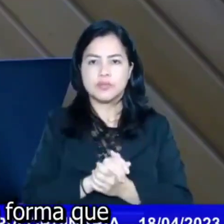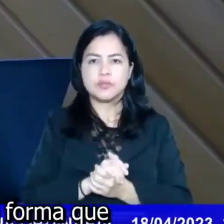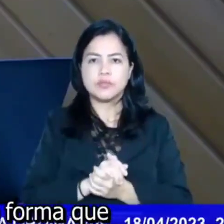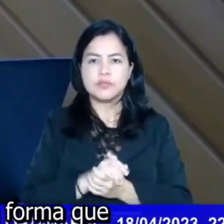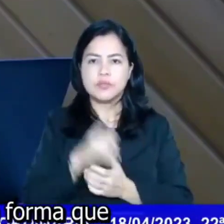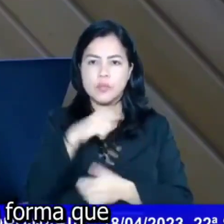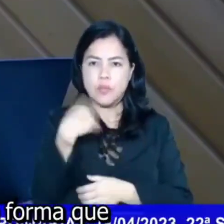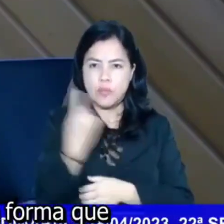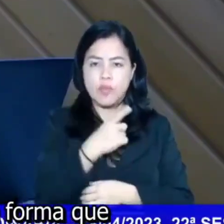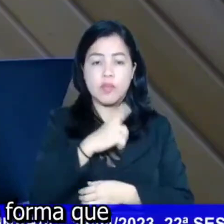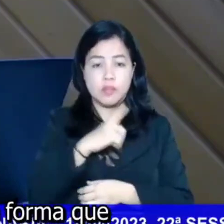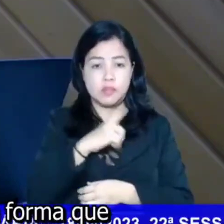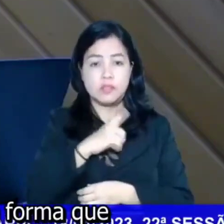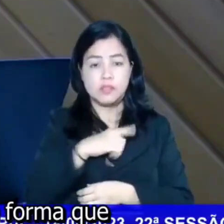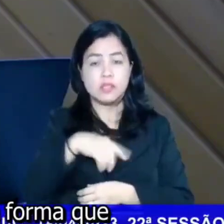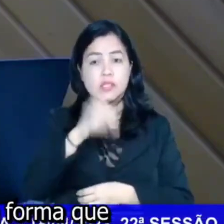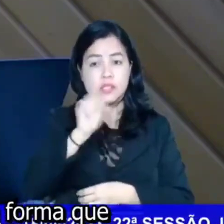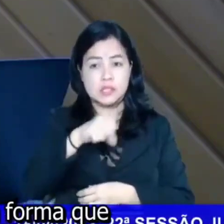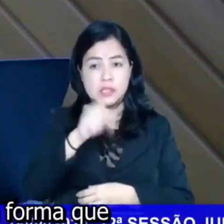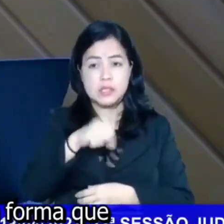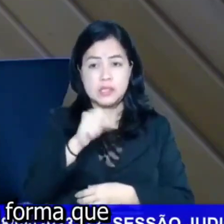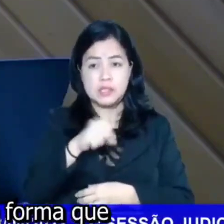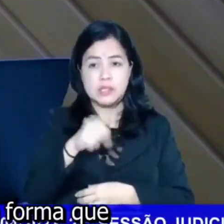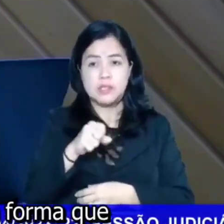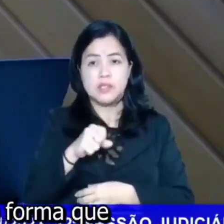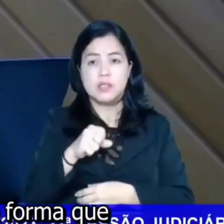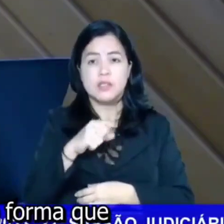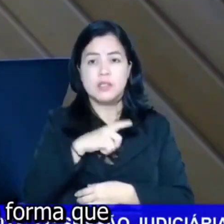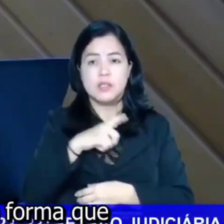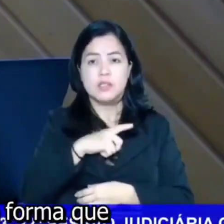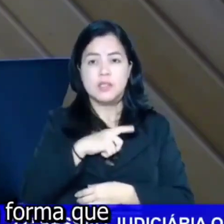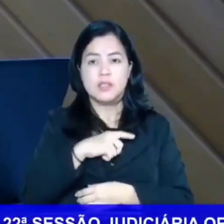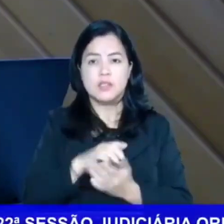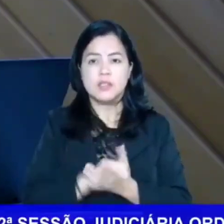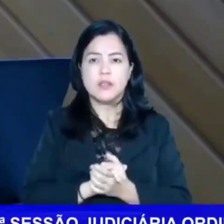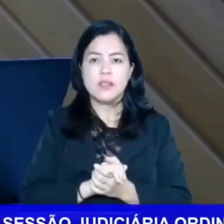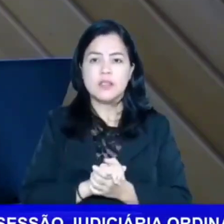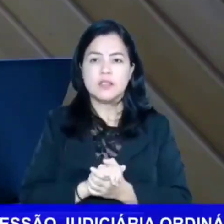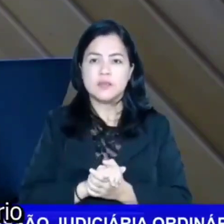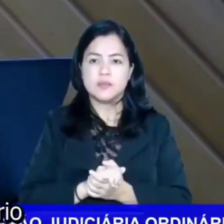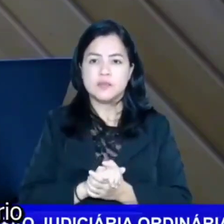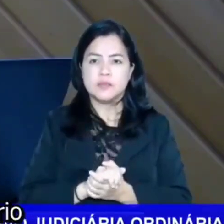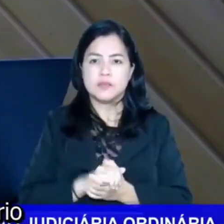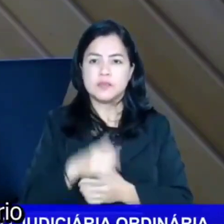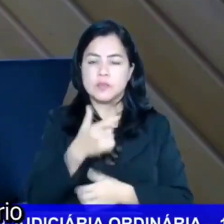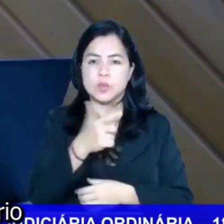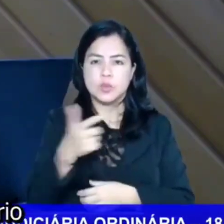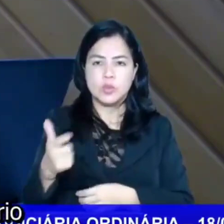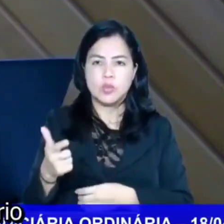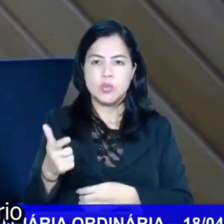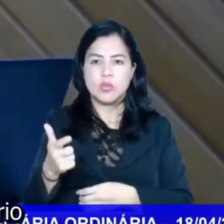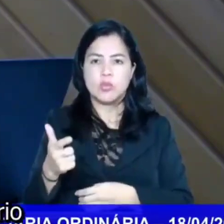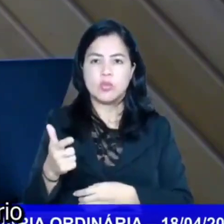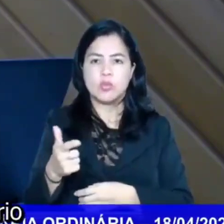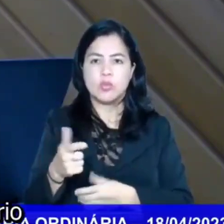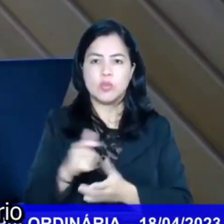E a gente deveria, sim, desestimular ações dessa forma que não trazem